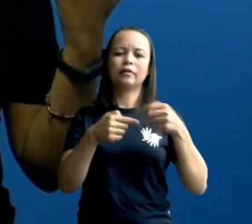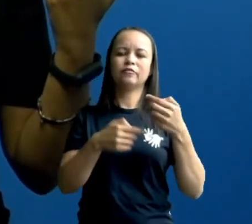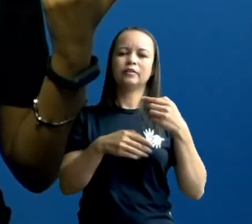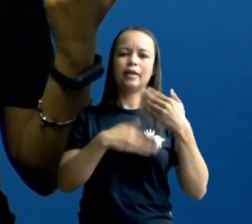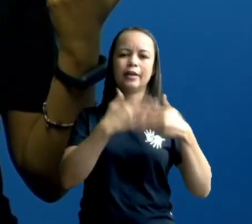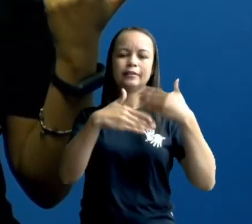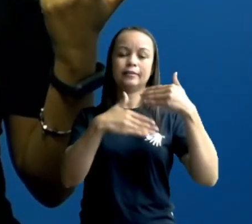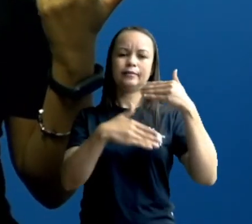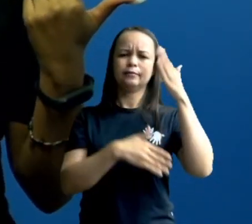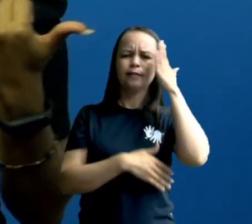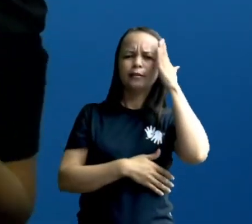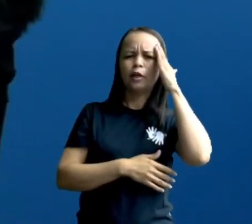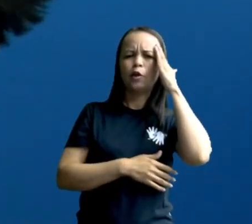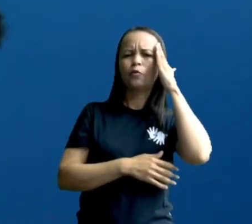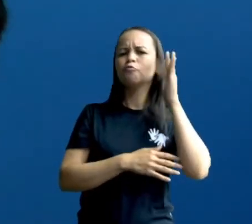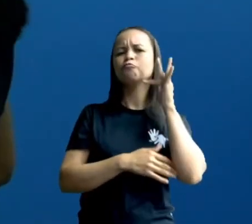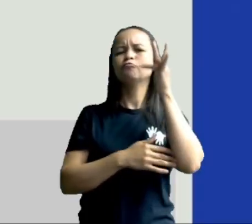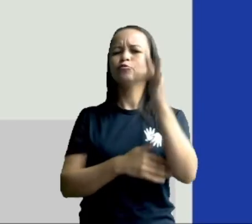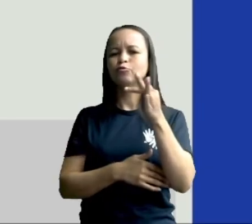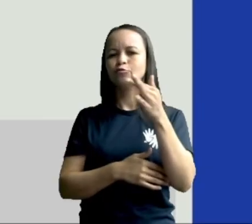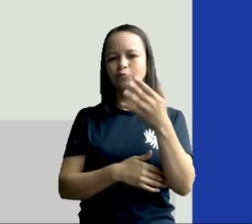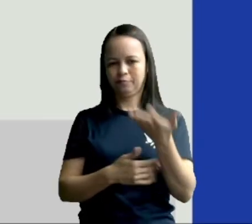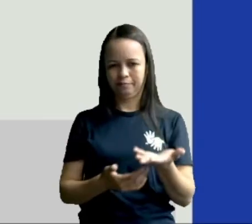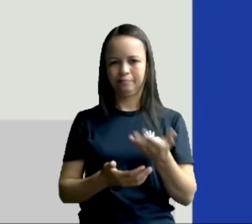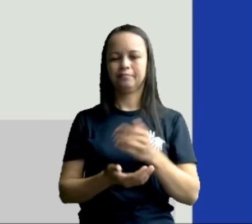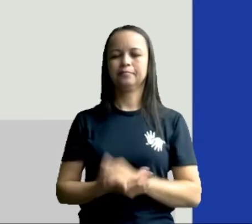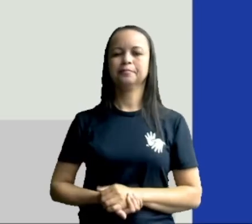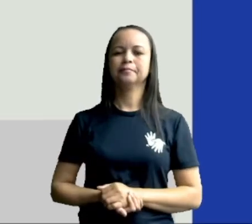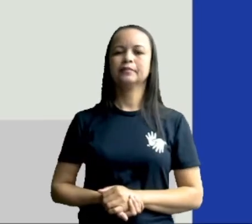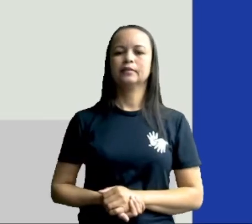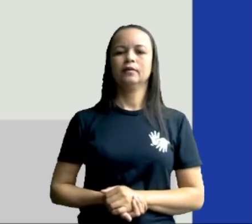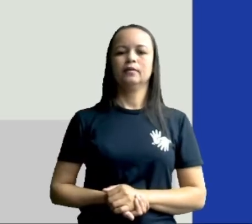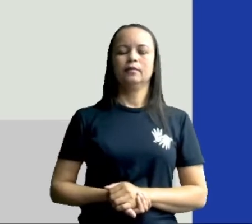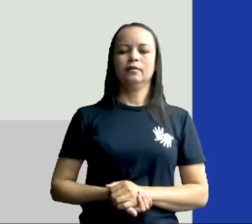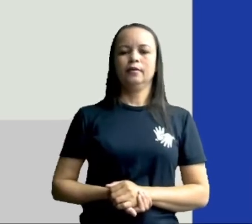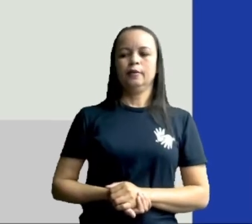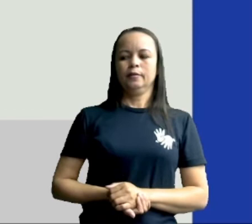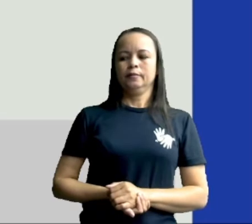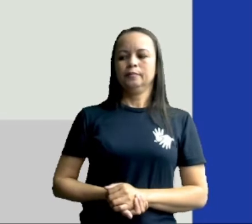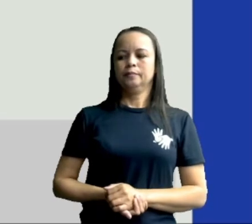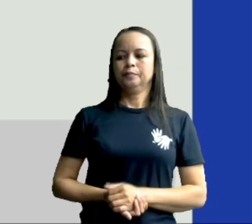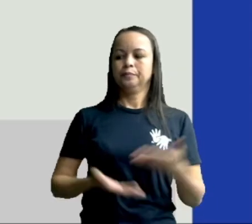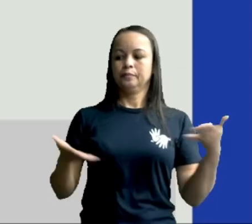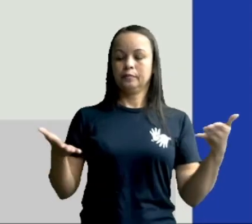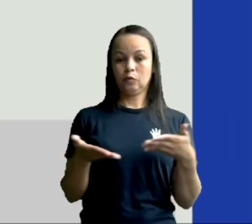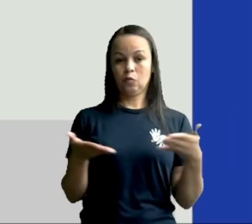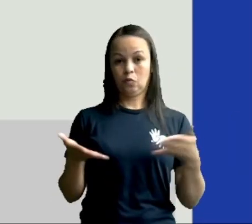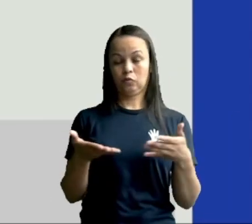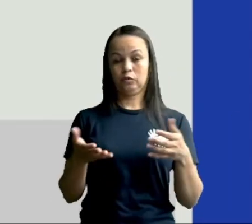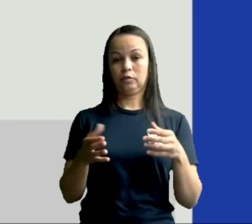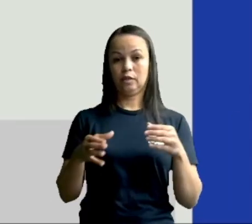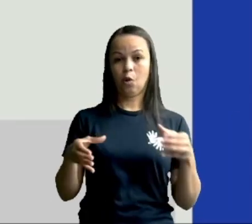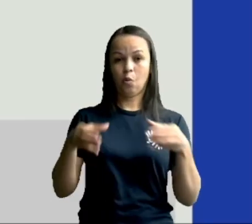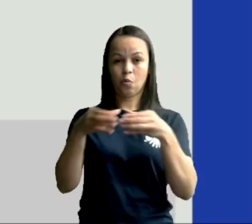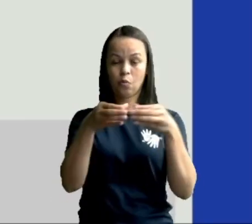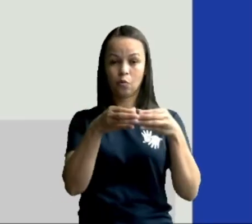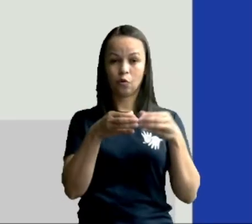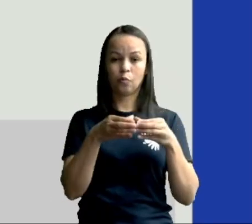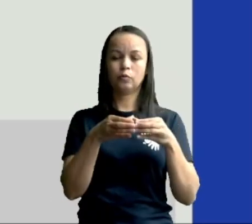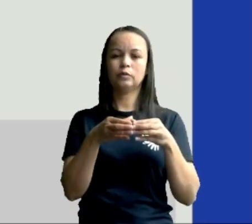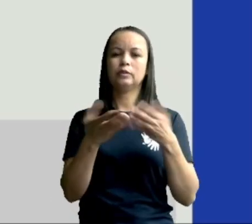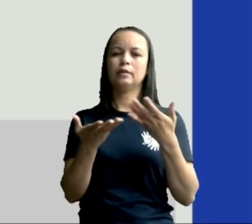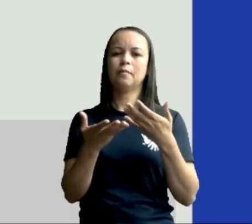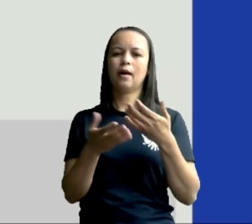que virá no futuro, certo? E aí, ó, hoje em dia, é um conjunto de mais de 100